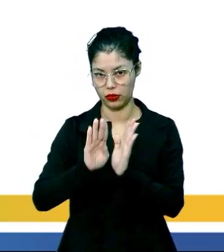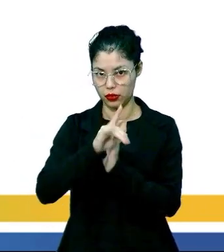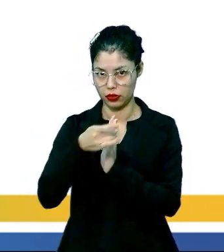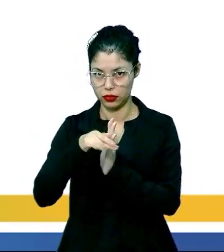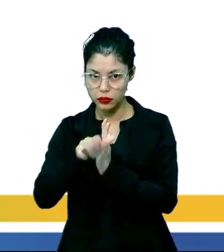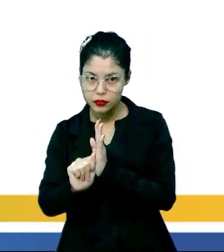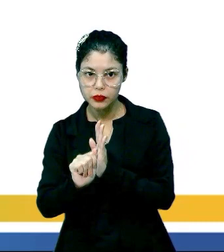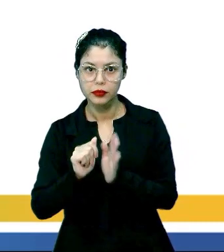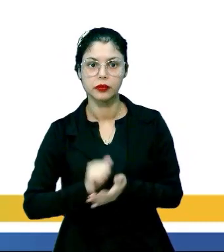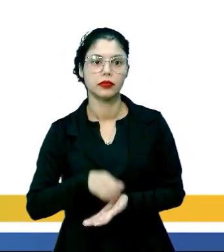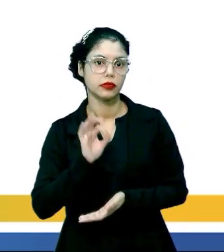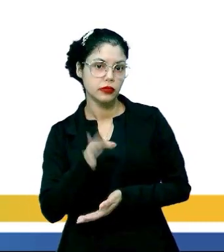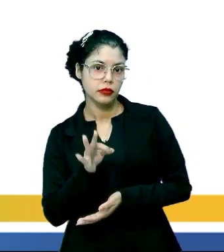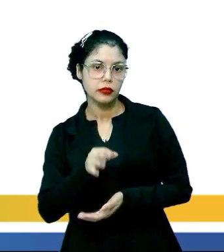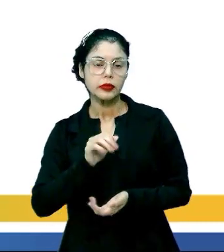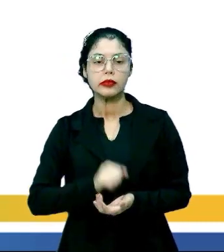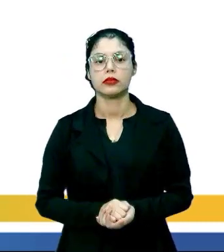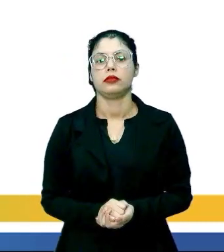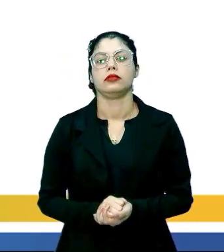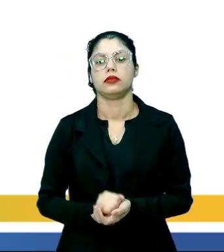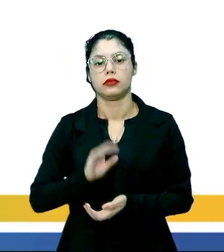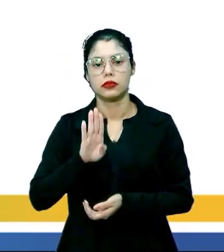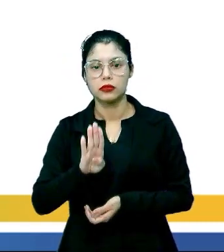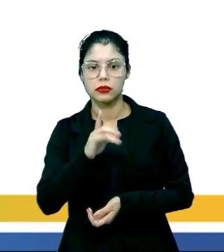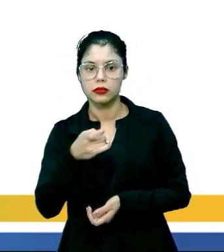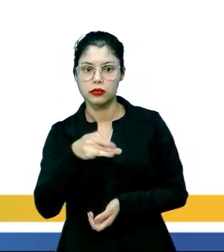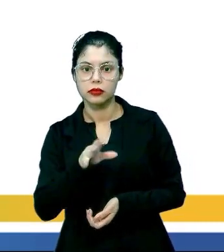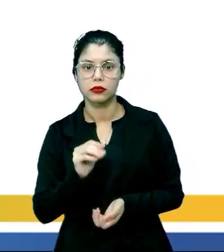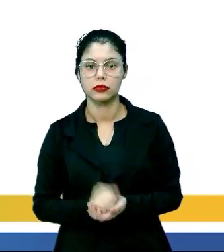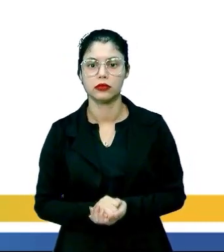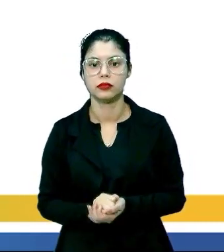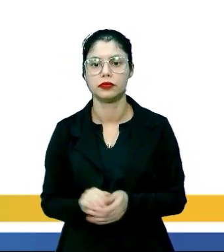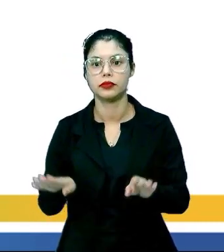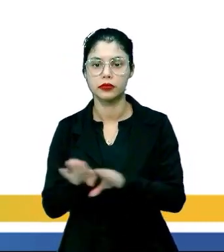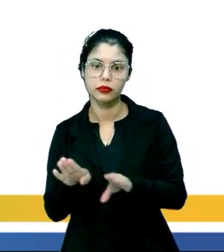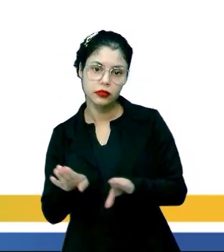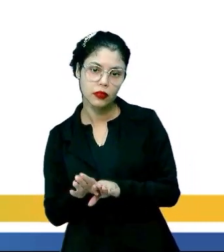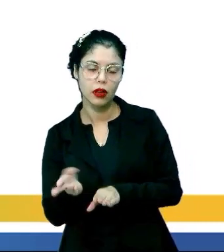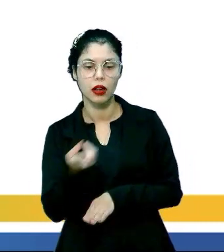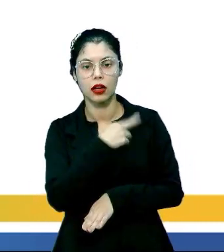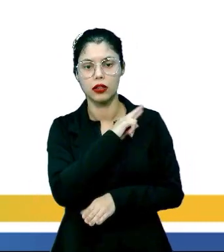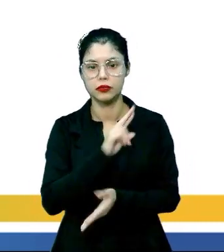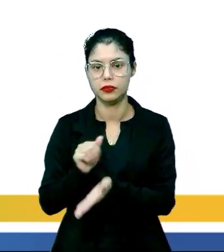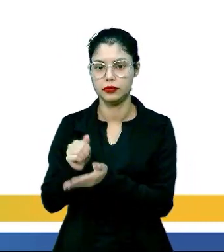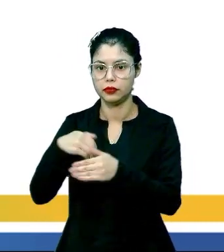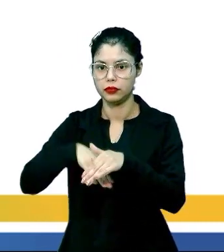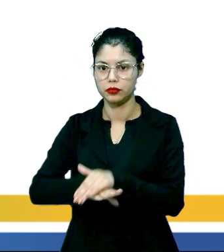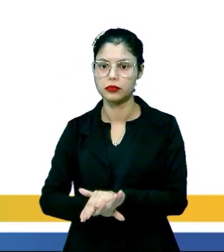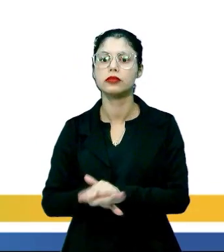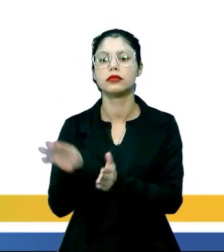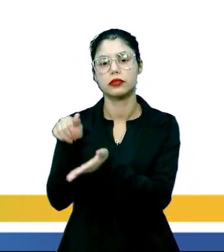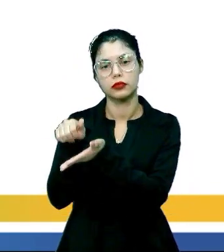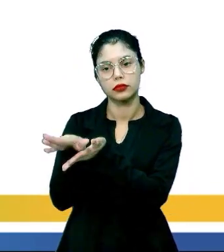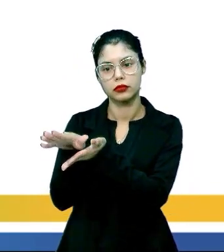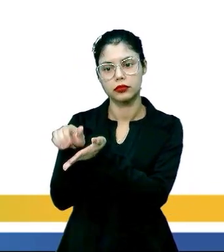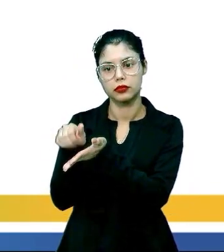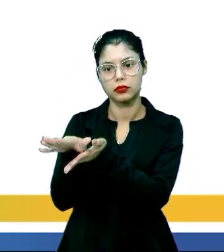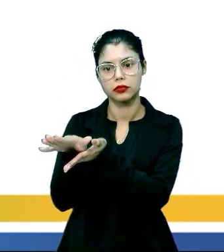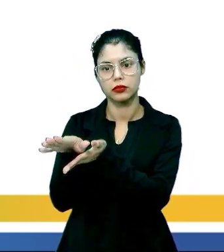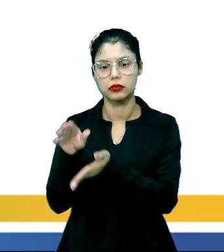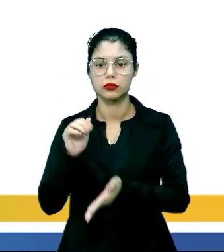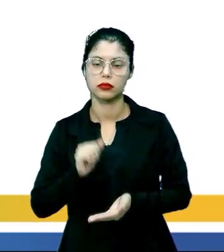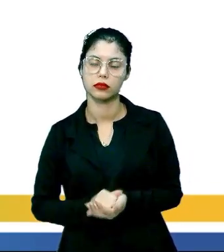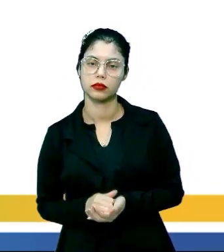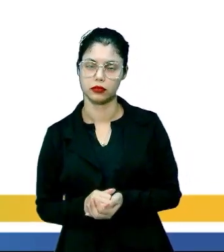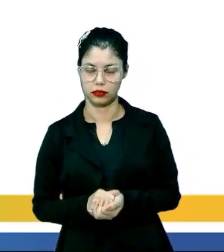a bexiga, tá certo? E na bexiga, pessoal, temos os órgãos responsáveis pelo armazenamento da